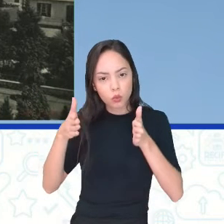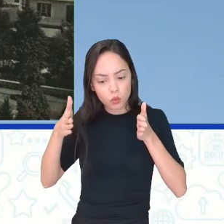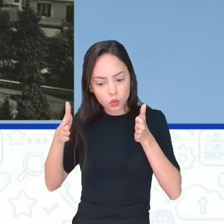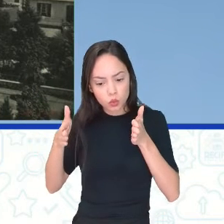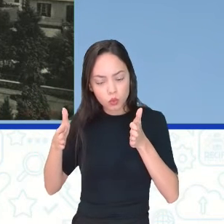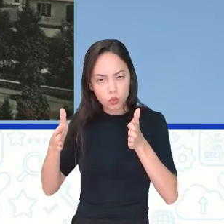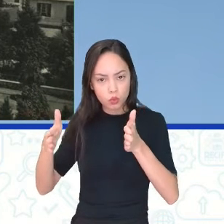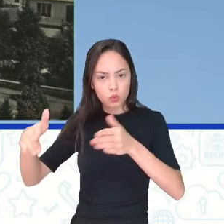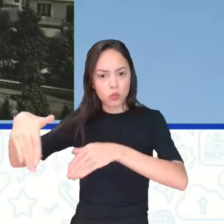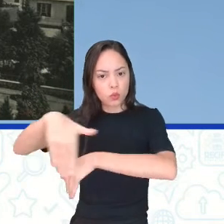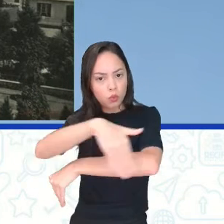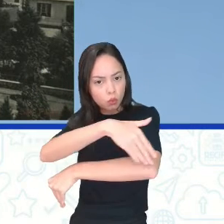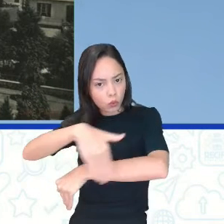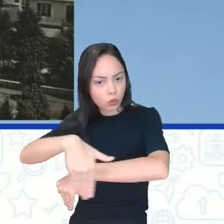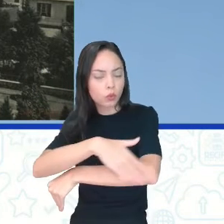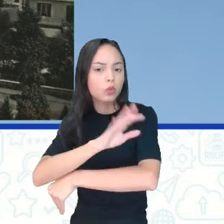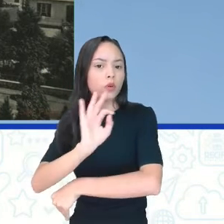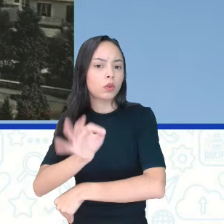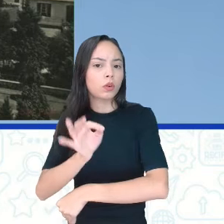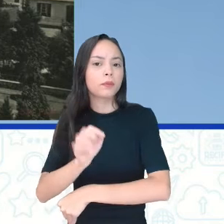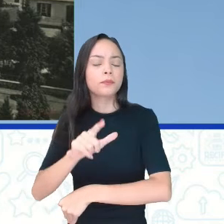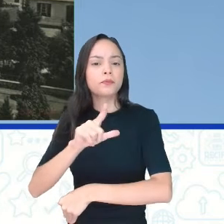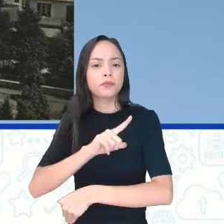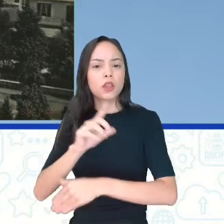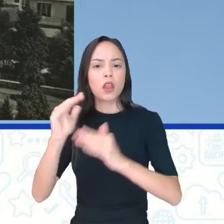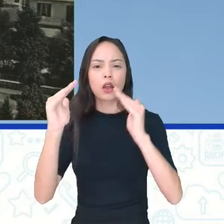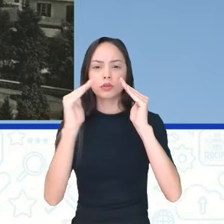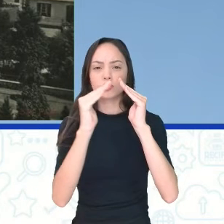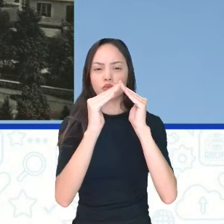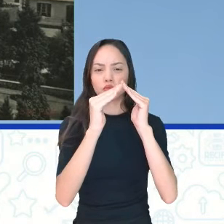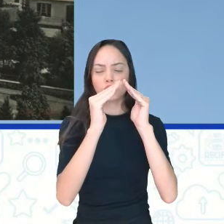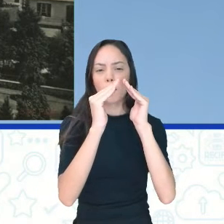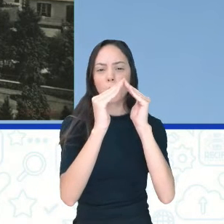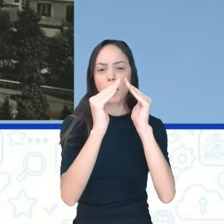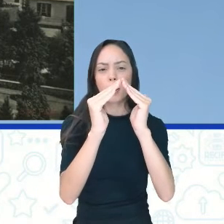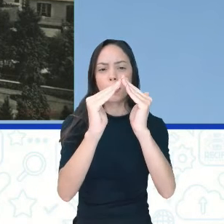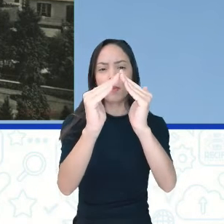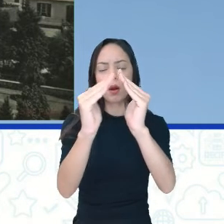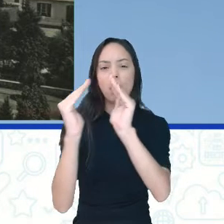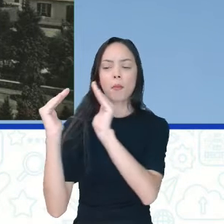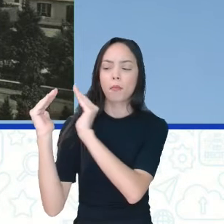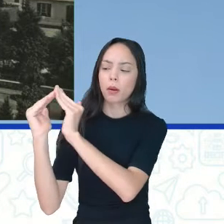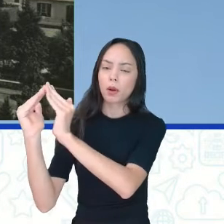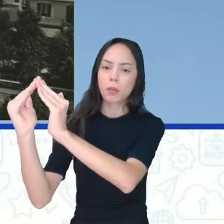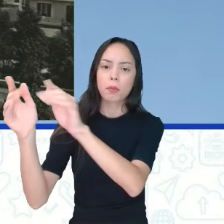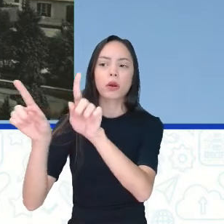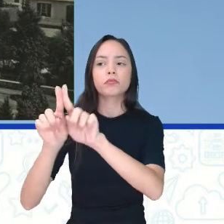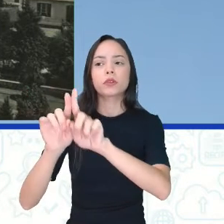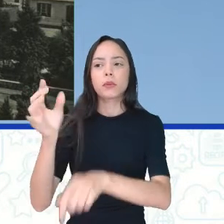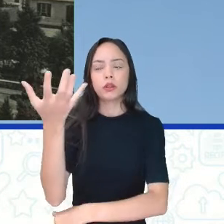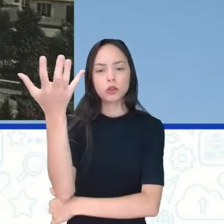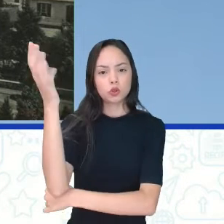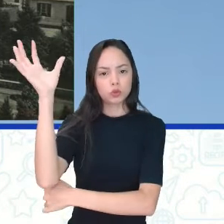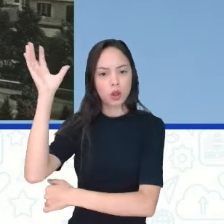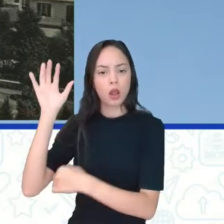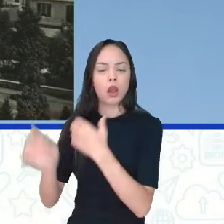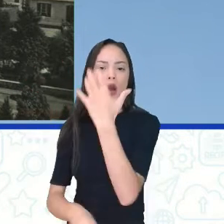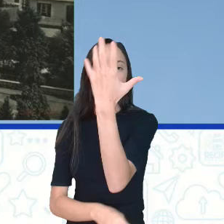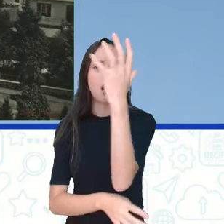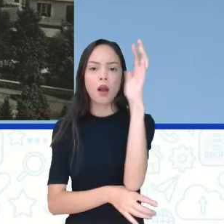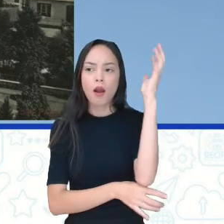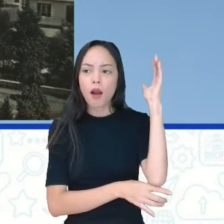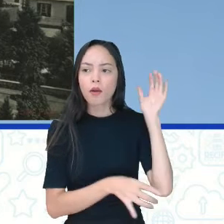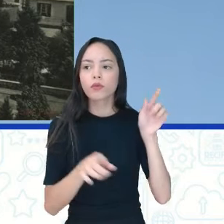uma rua, tá? Que tem casarões, consigo ver a vegetação também, tá? Consigo ver lá